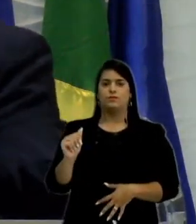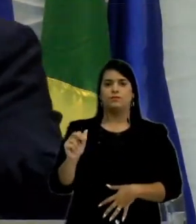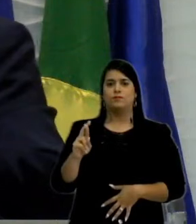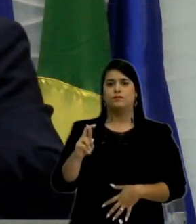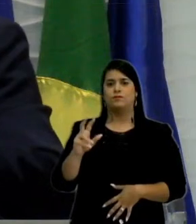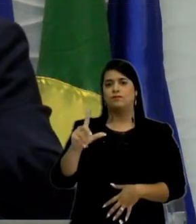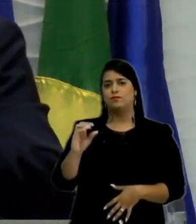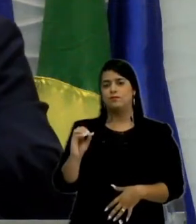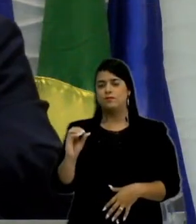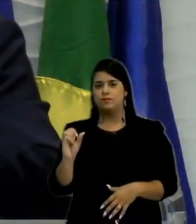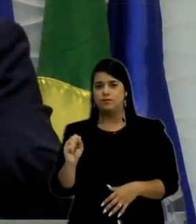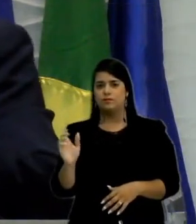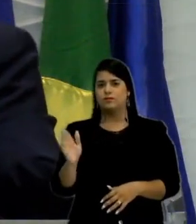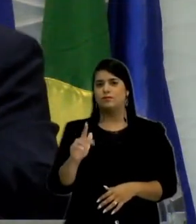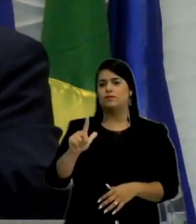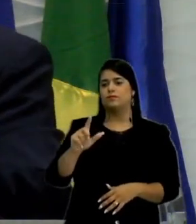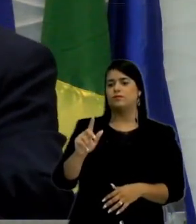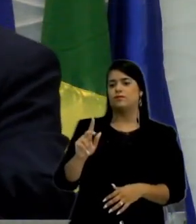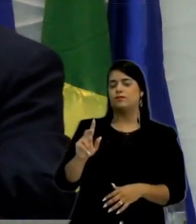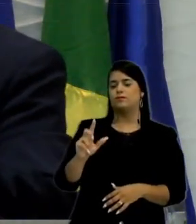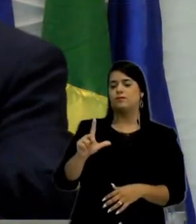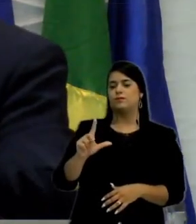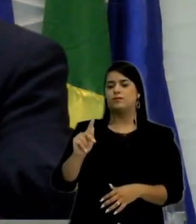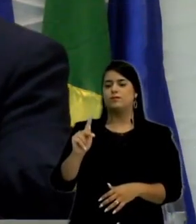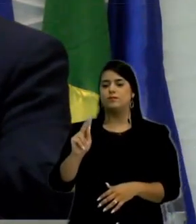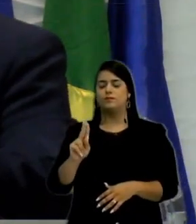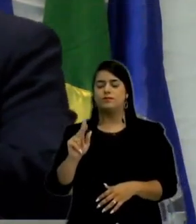nacional do PDT. Então,